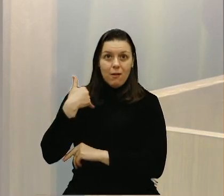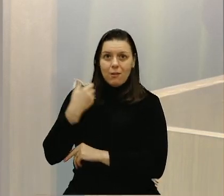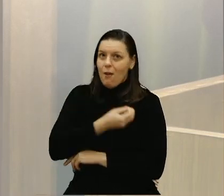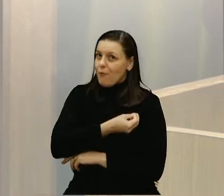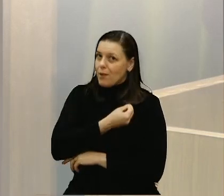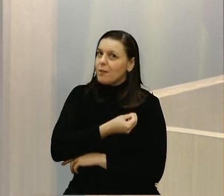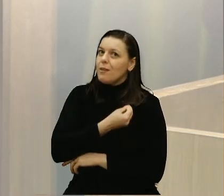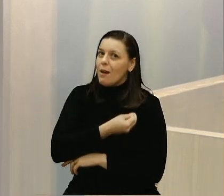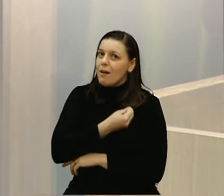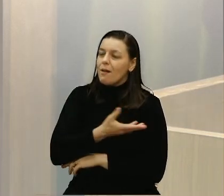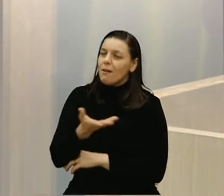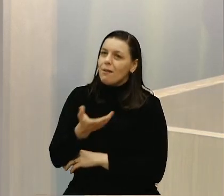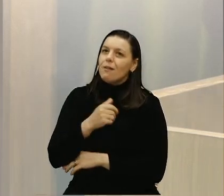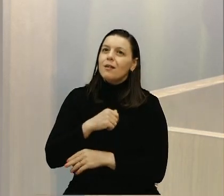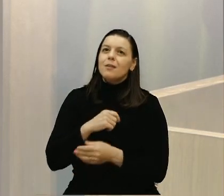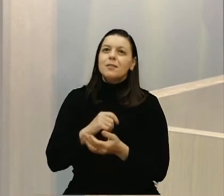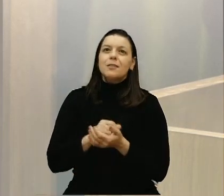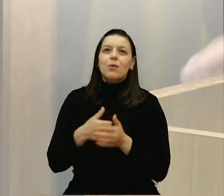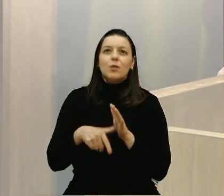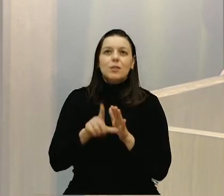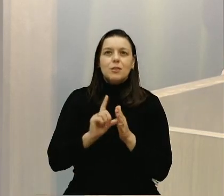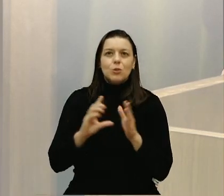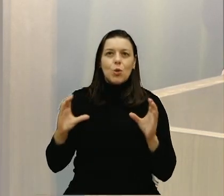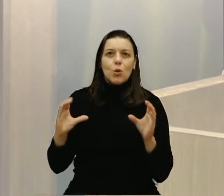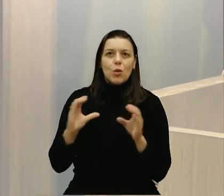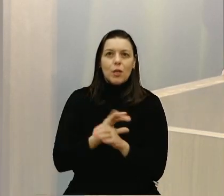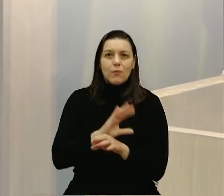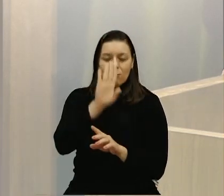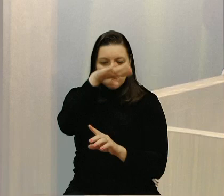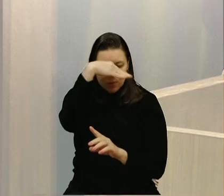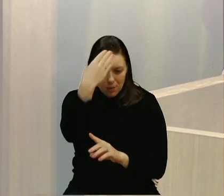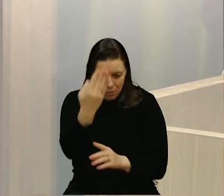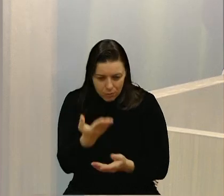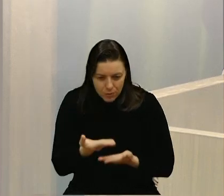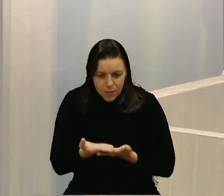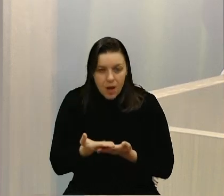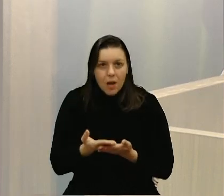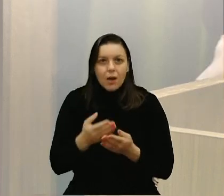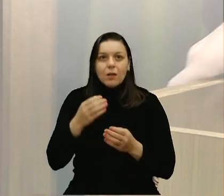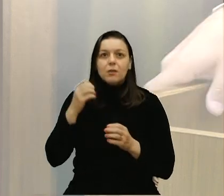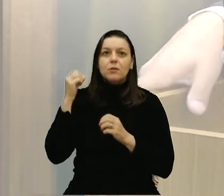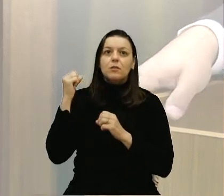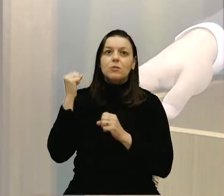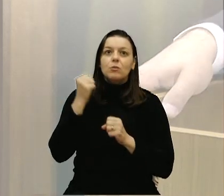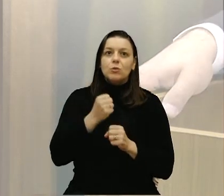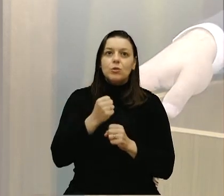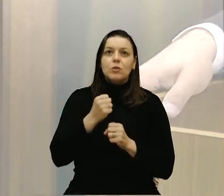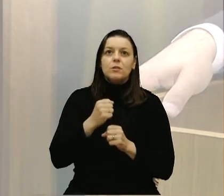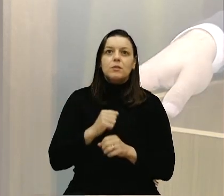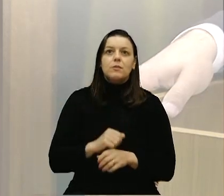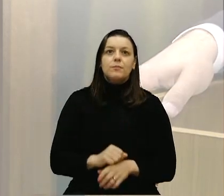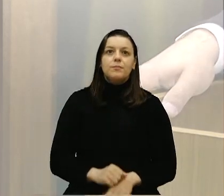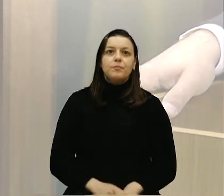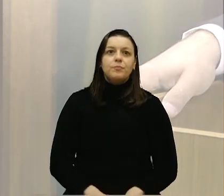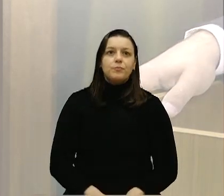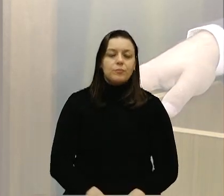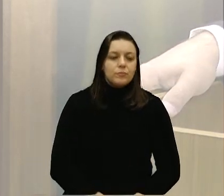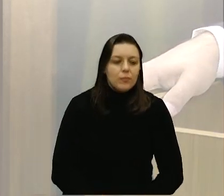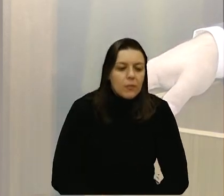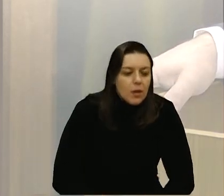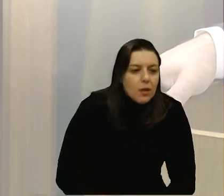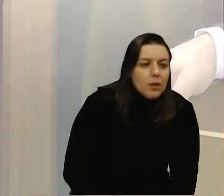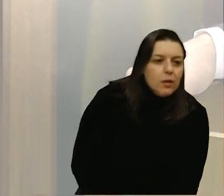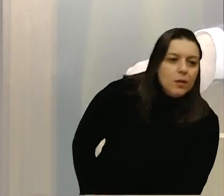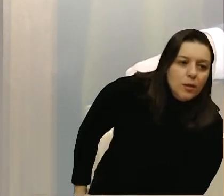vidas. Então, antes de concluir, vamos saudar o Orixá Oxóssi, pode ser assim? O que caboclo, o